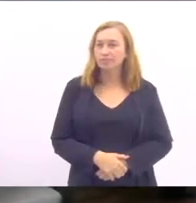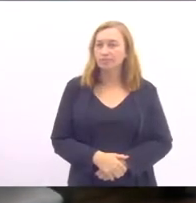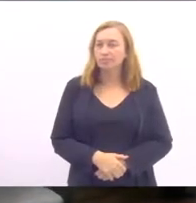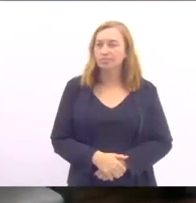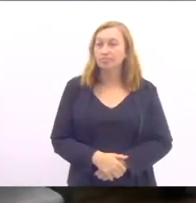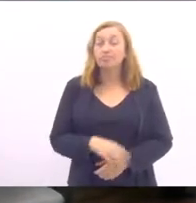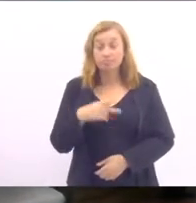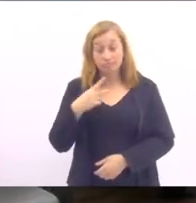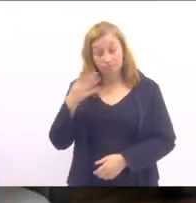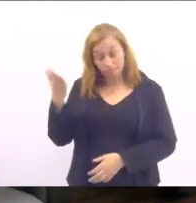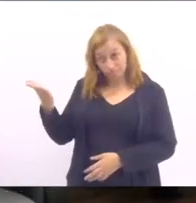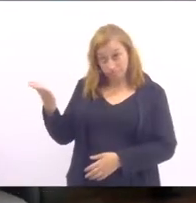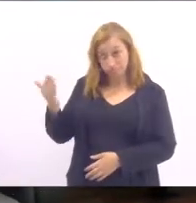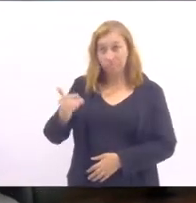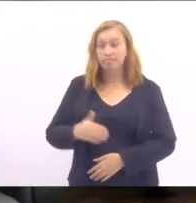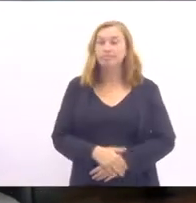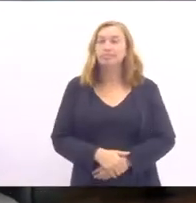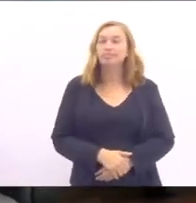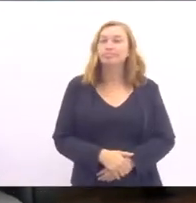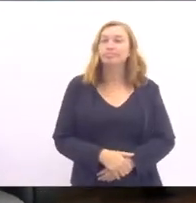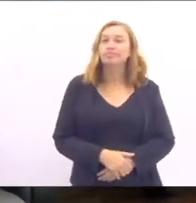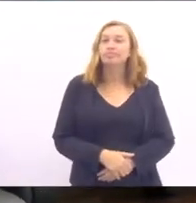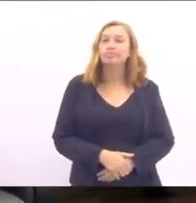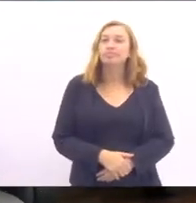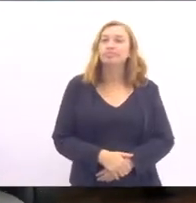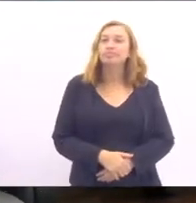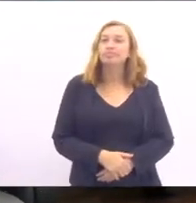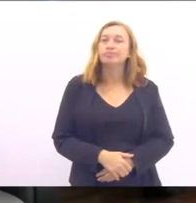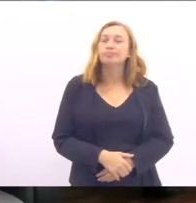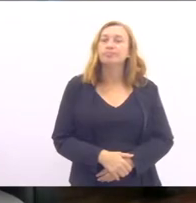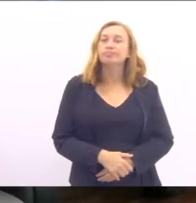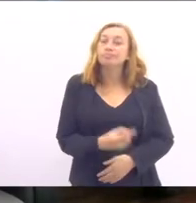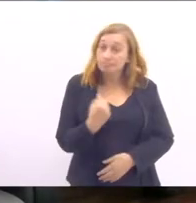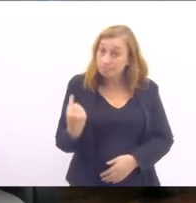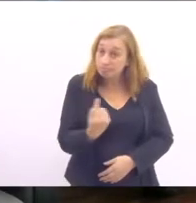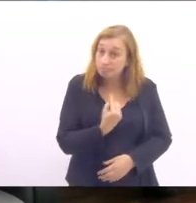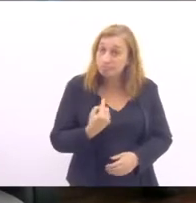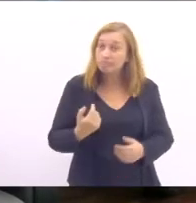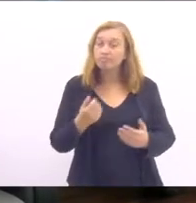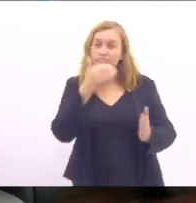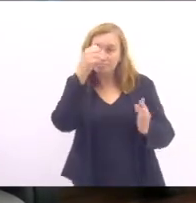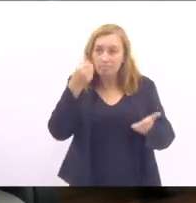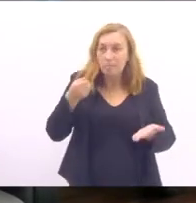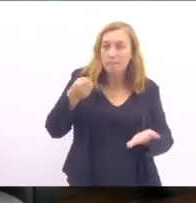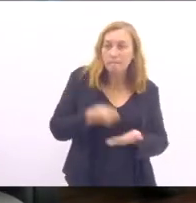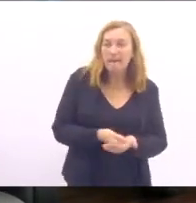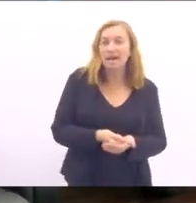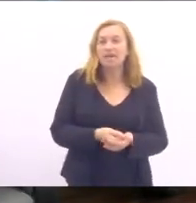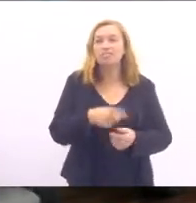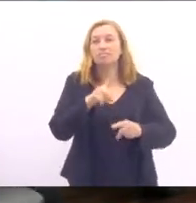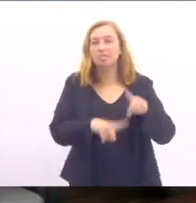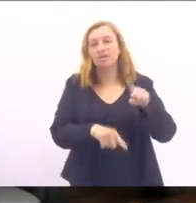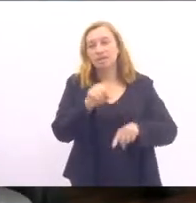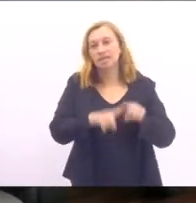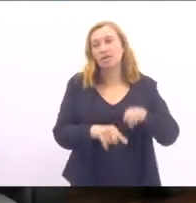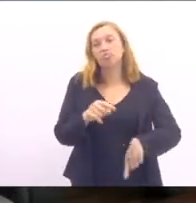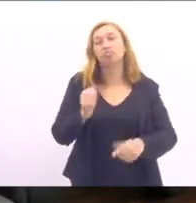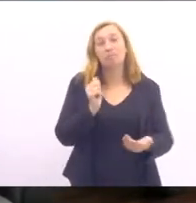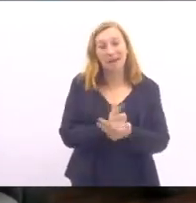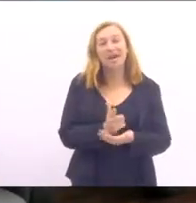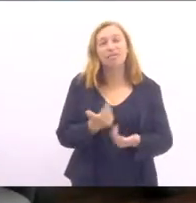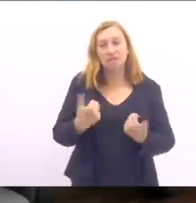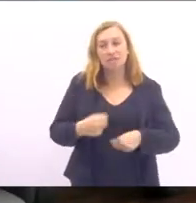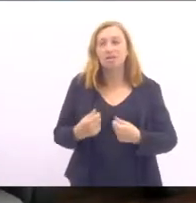diz no seu despacho que nós devemos pagar pelo material. É.